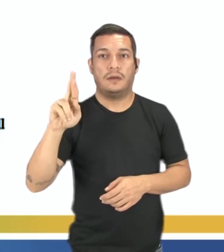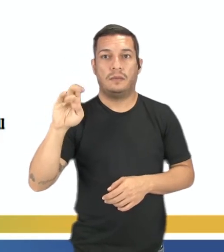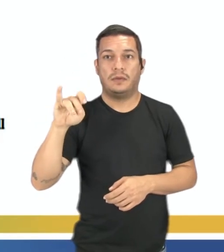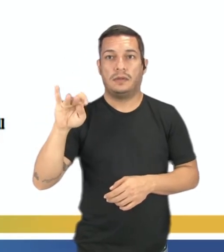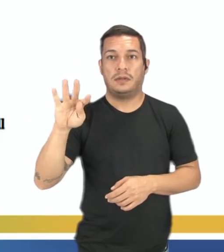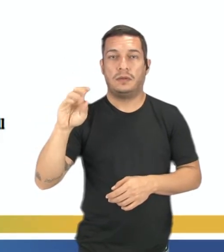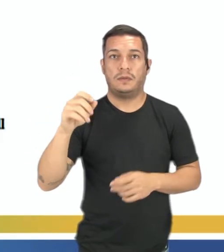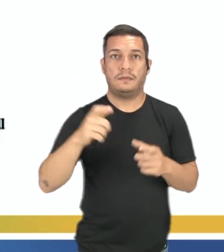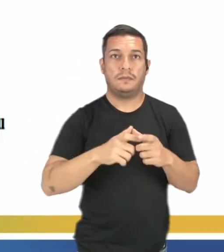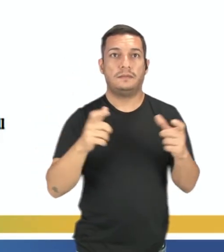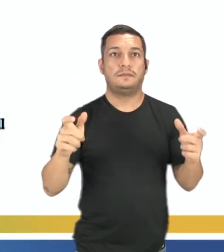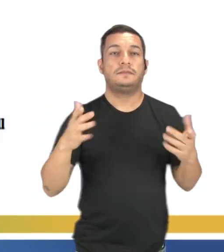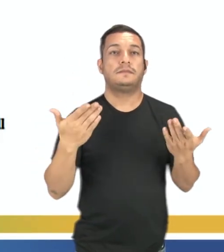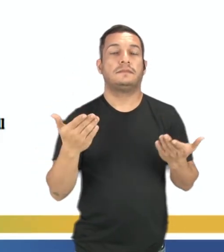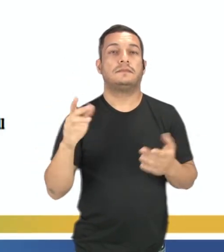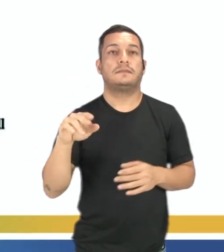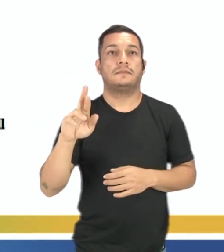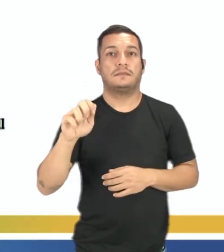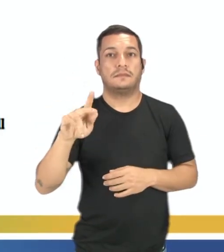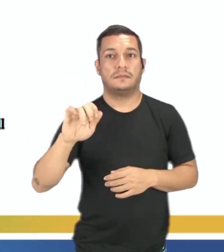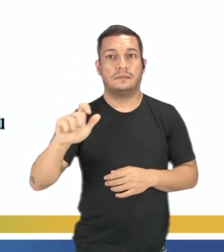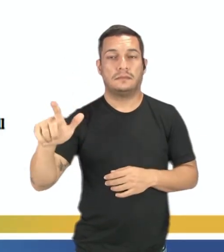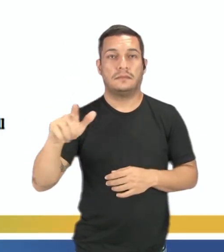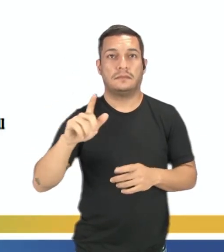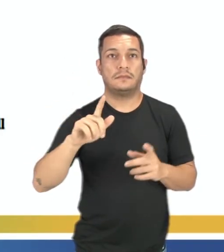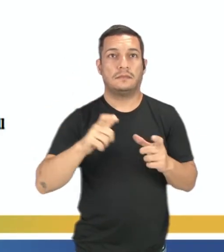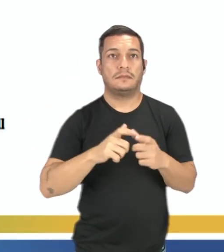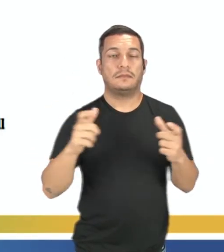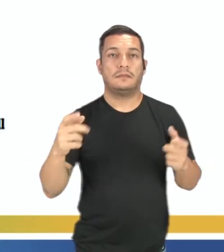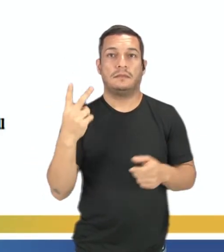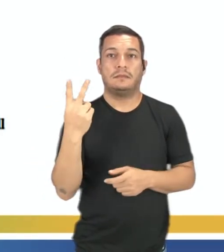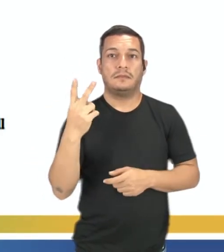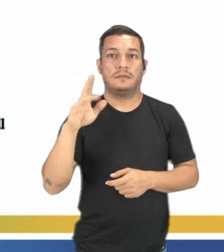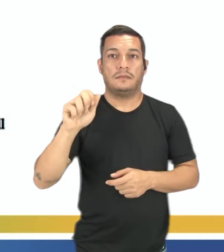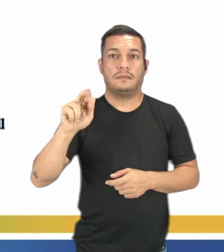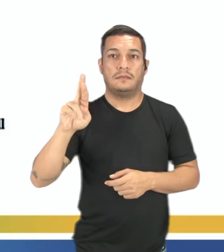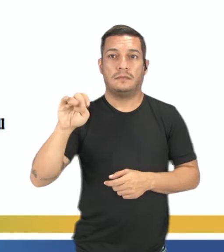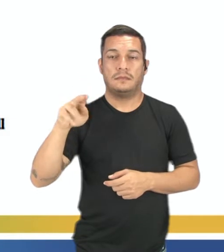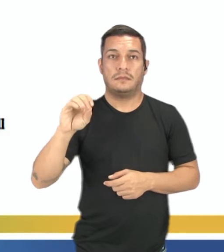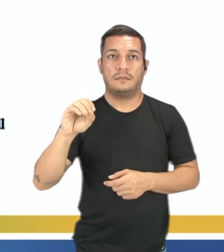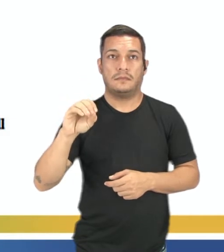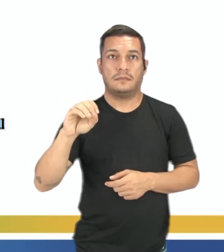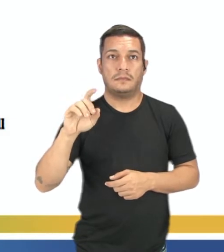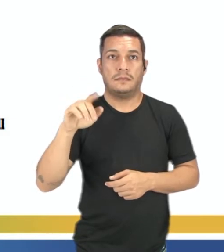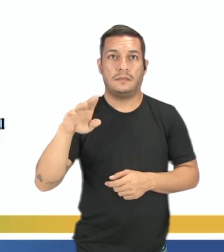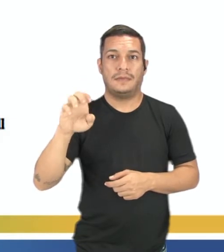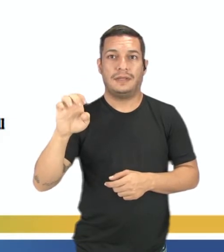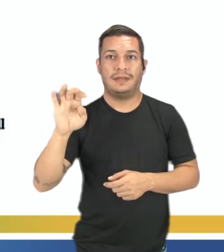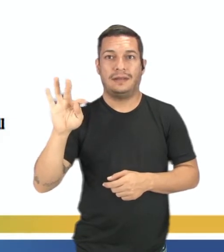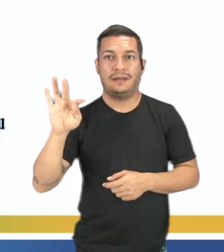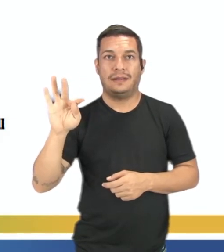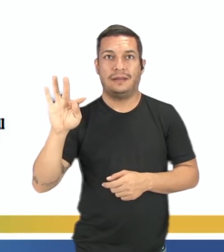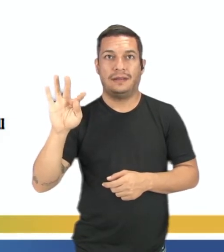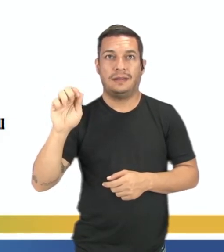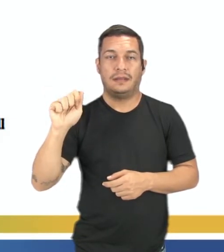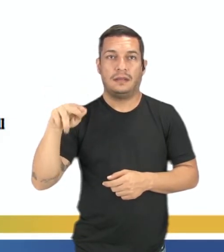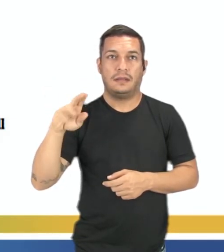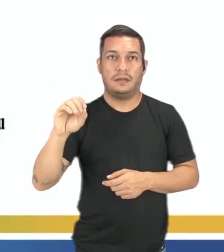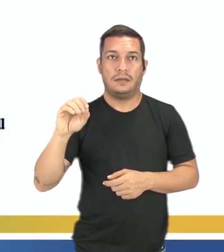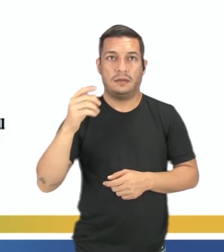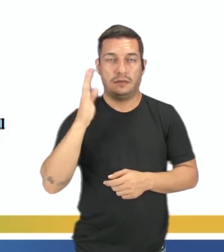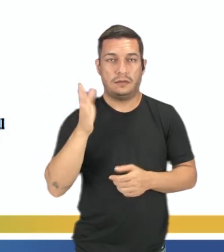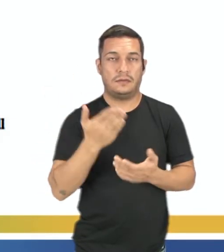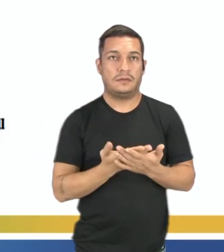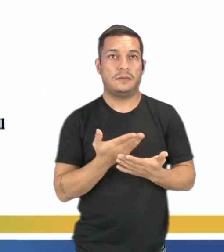radical maior qual é o do radical maior dois carbonos então é o e dano não é isso que a gente já